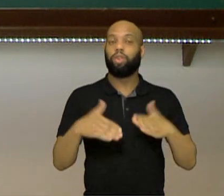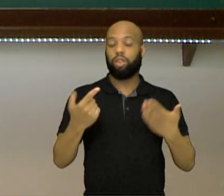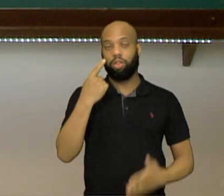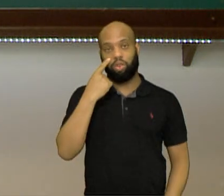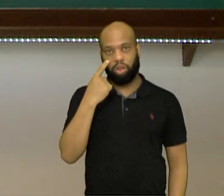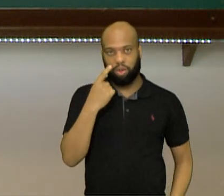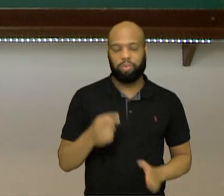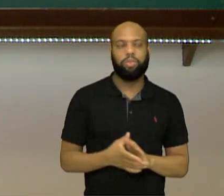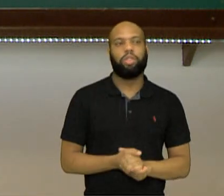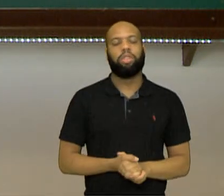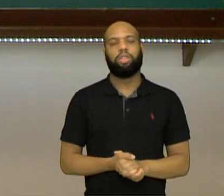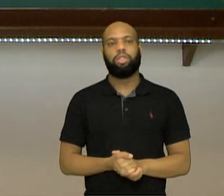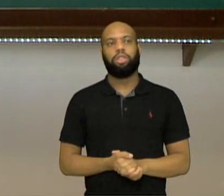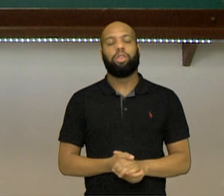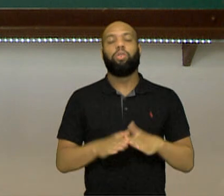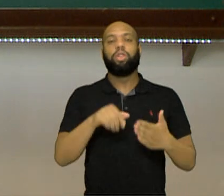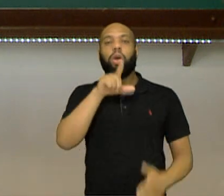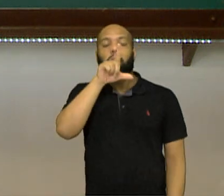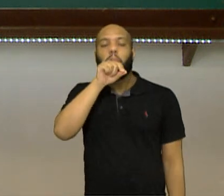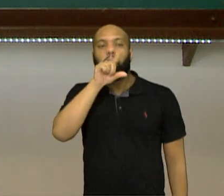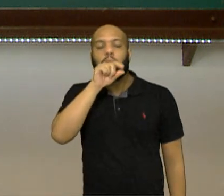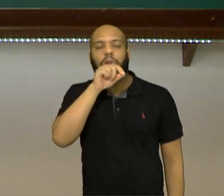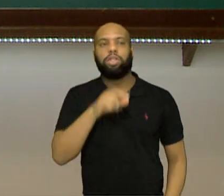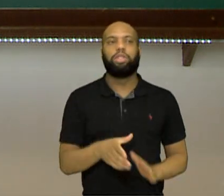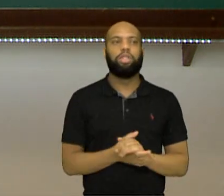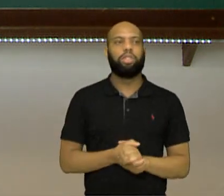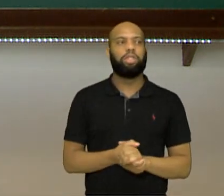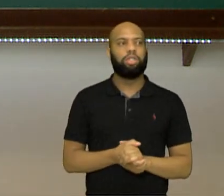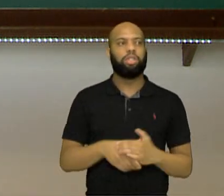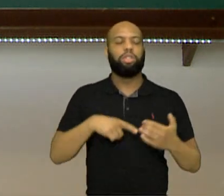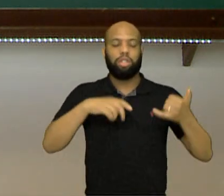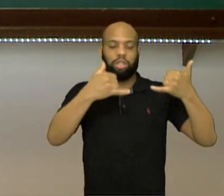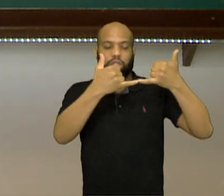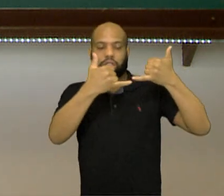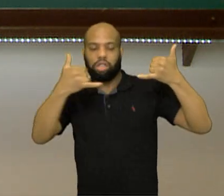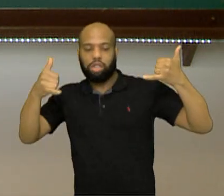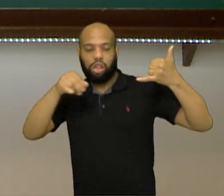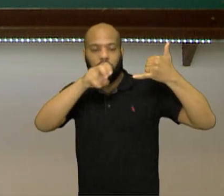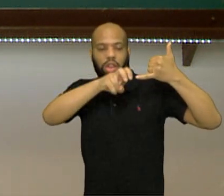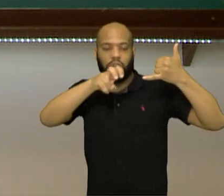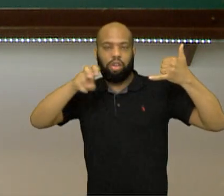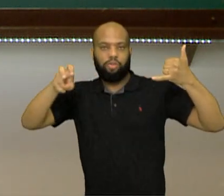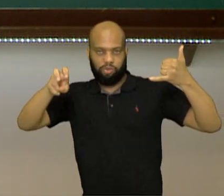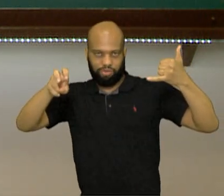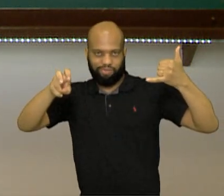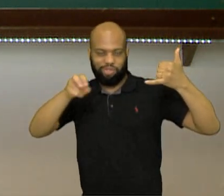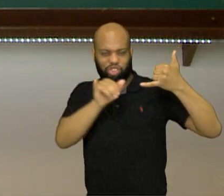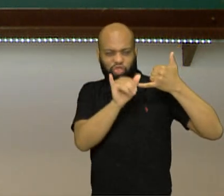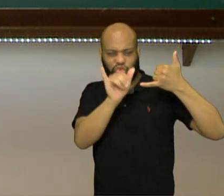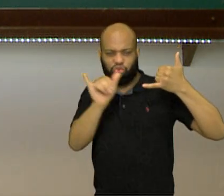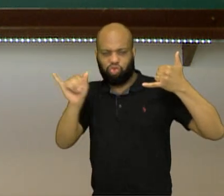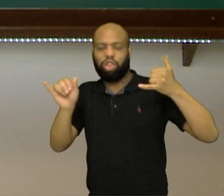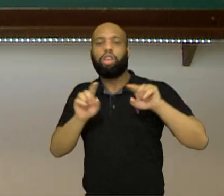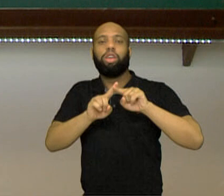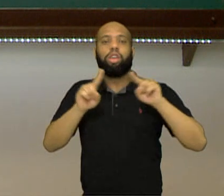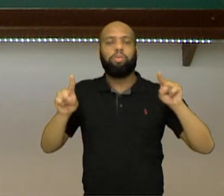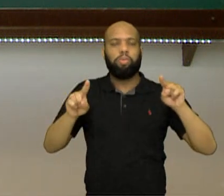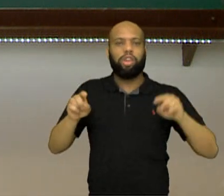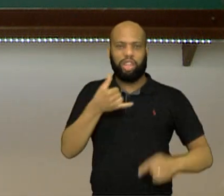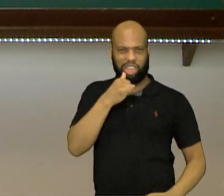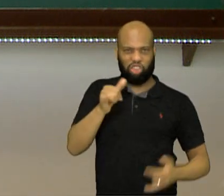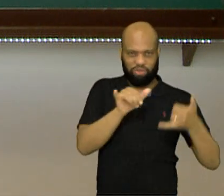Então, olha só, gente. O passarinho fica no mesmo fio de alta tensão, né? Só que o fio de alta tensão você